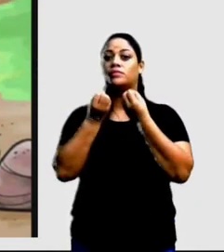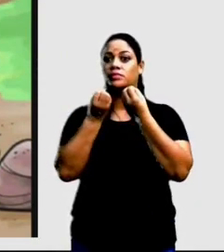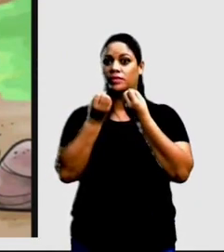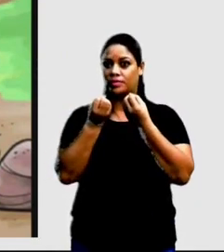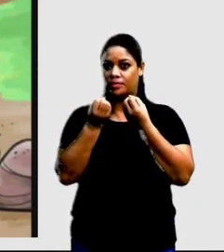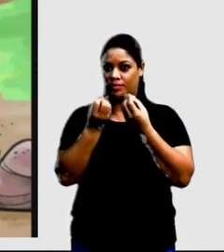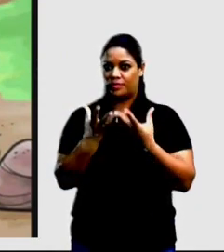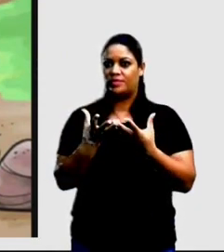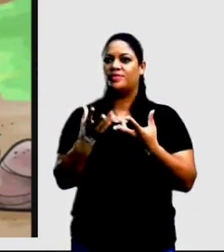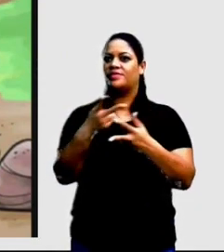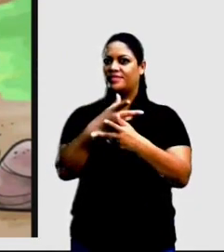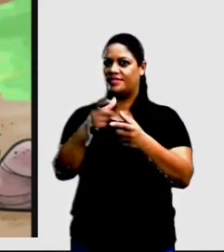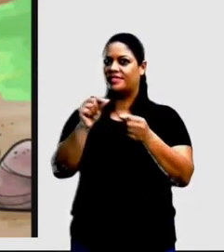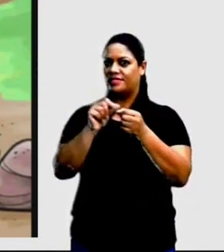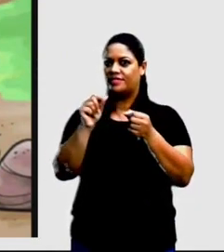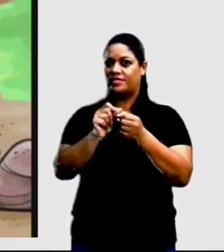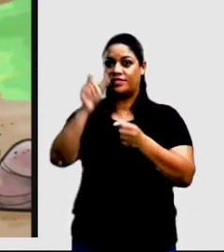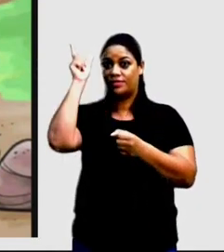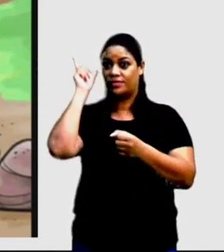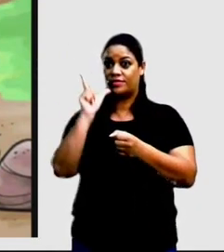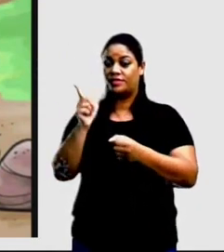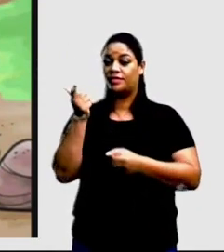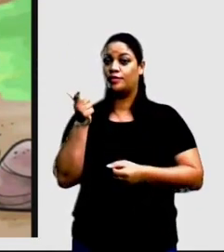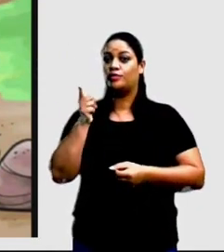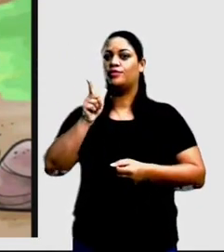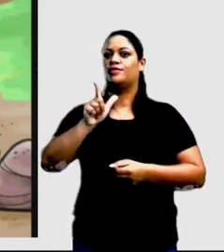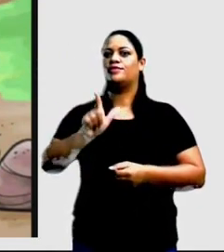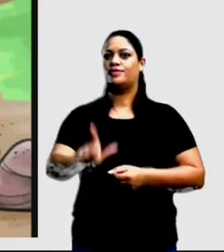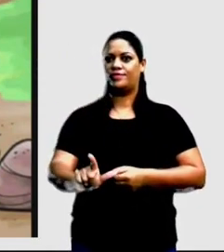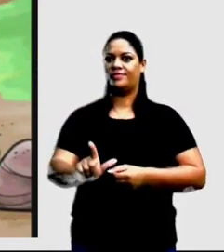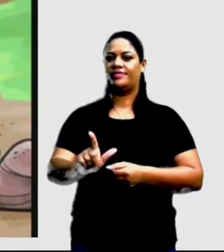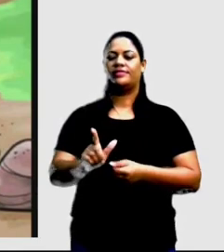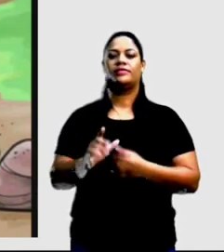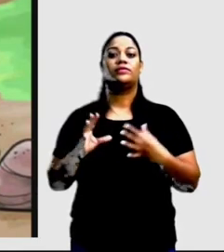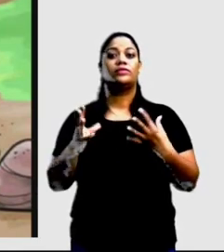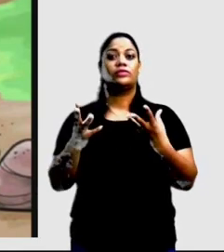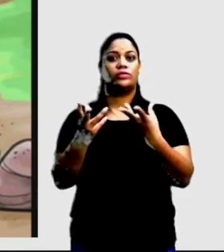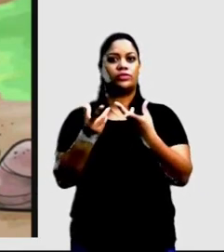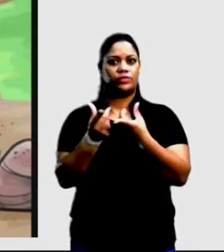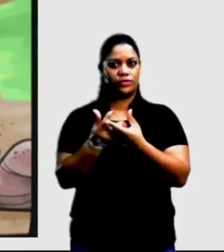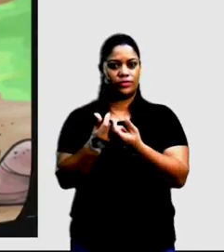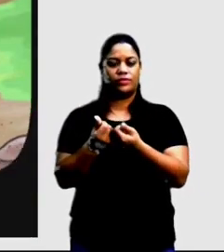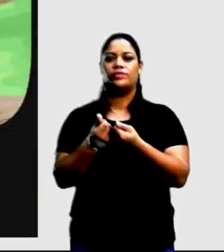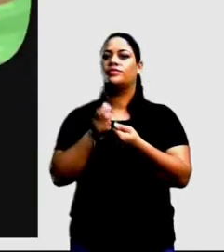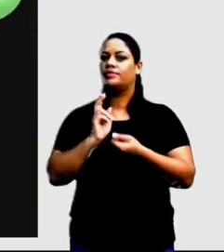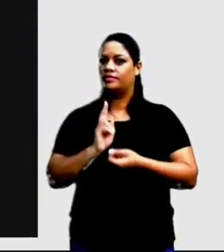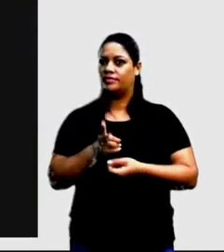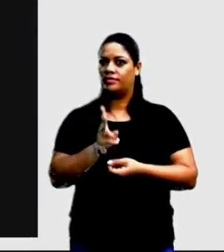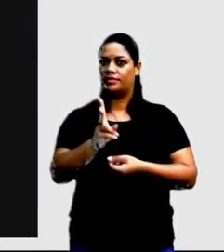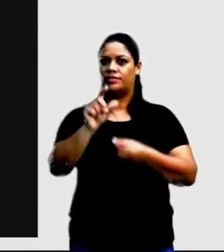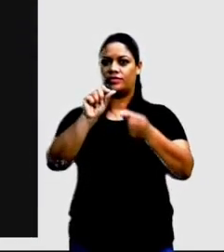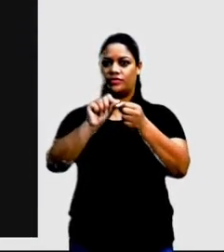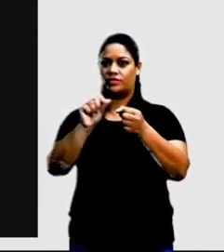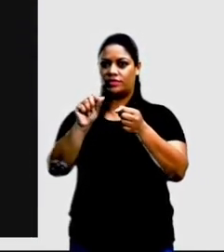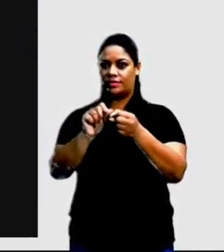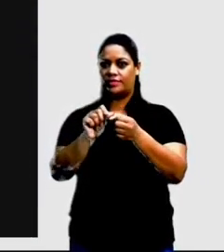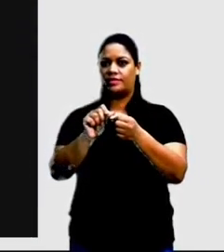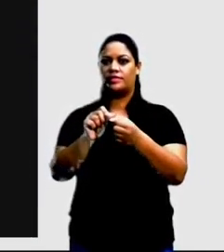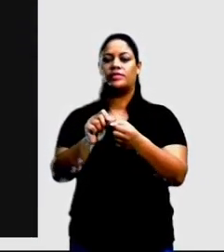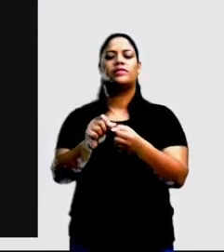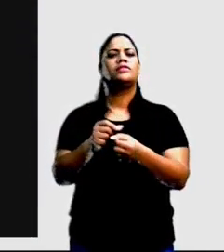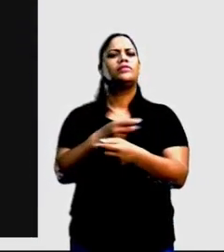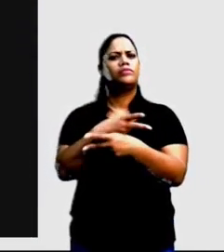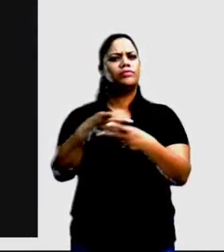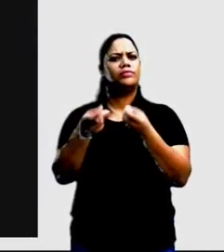ação ganha outra. Então, todas as vezes que nós fizermos uma